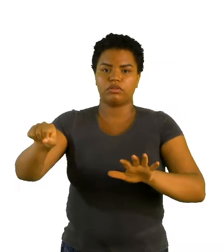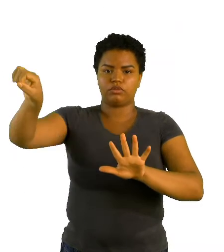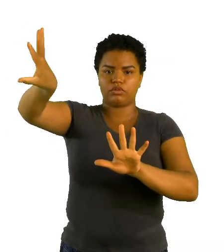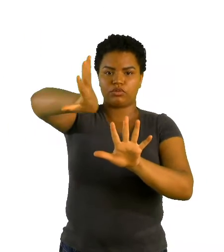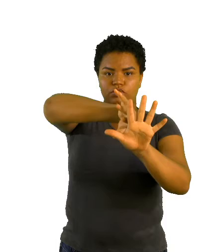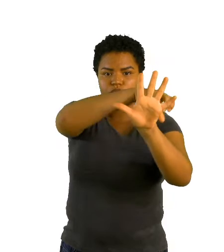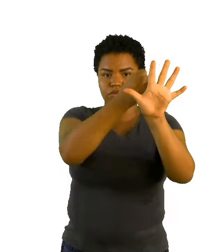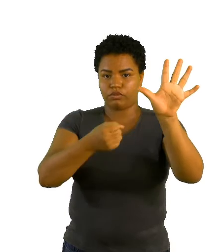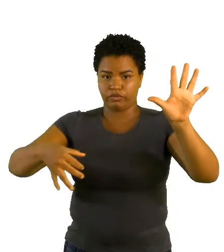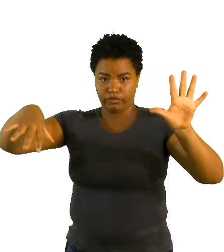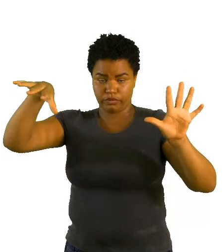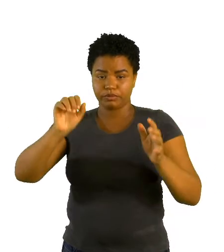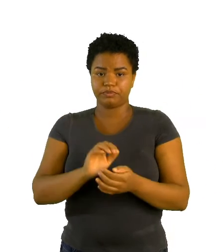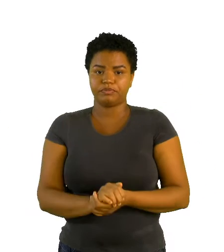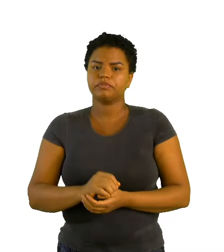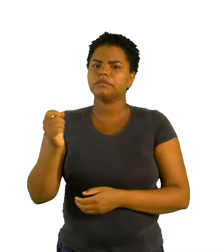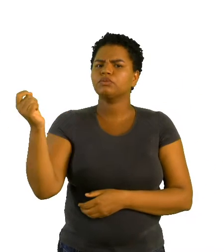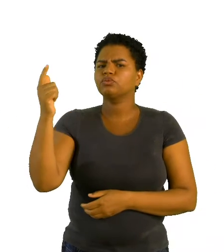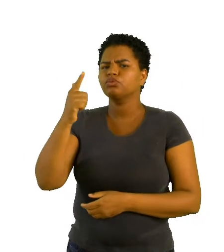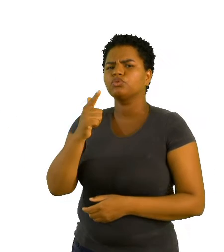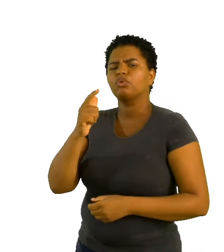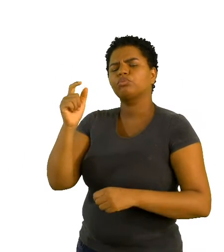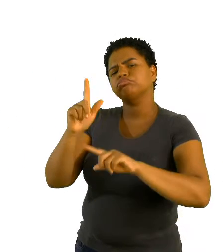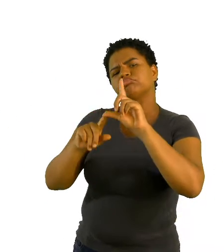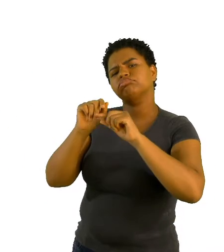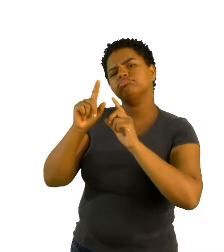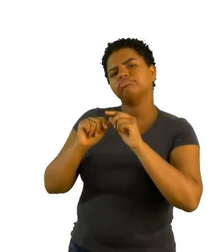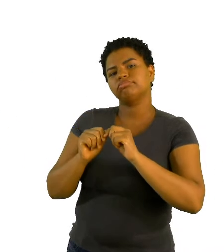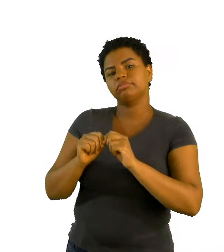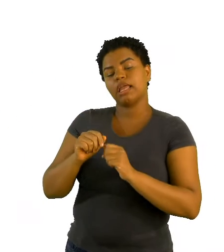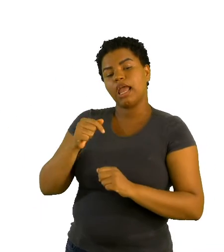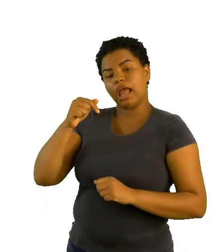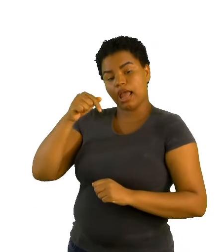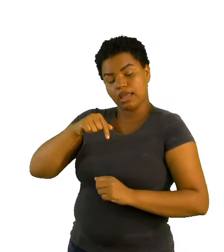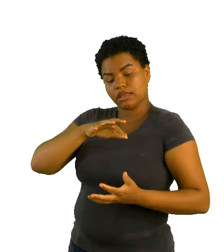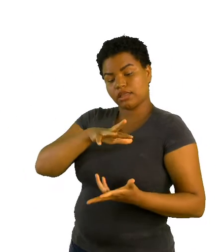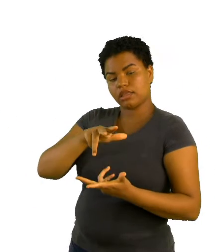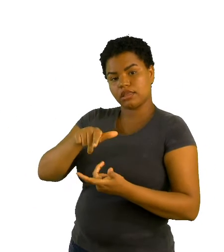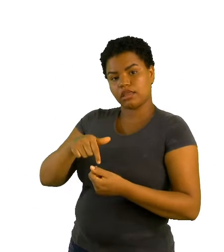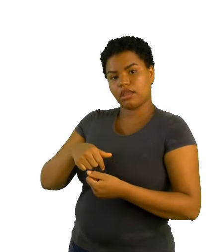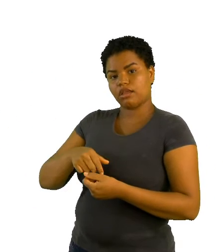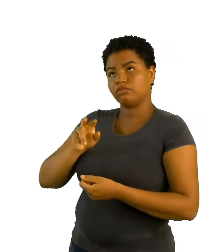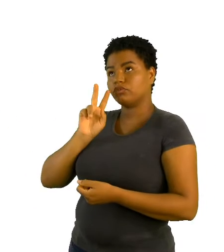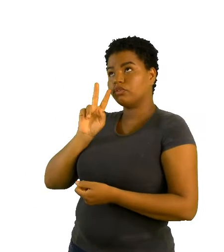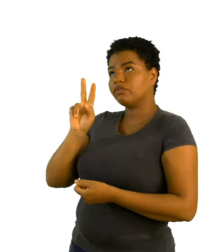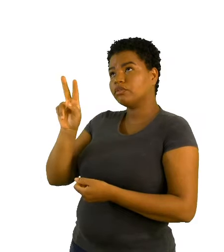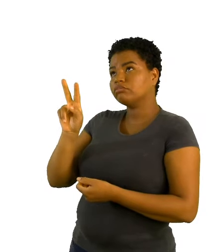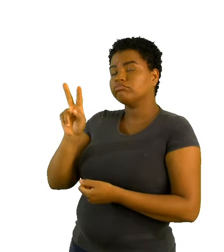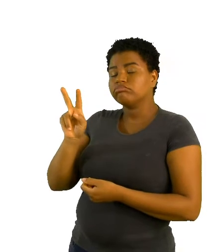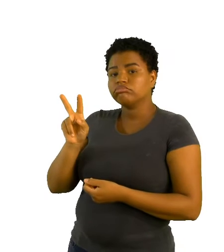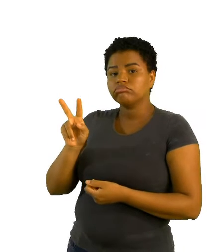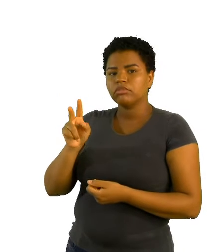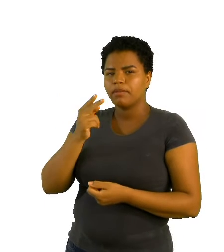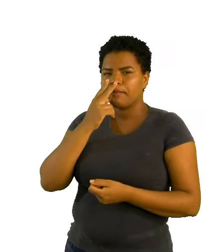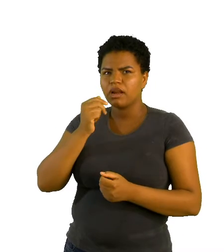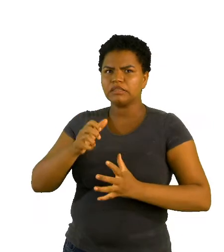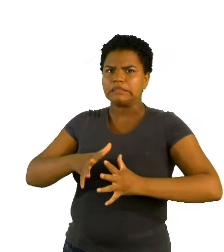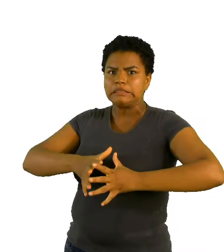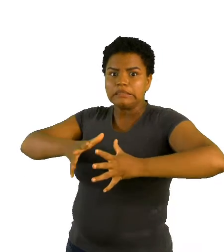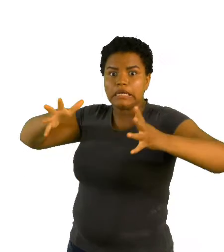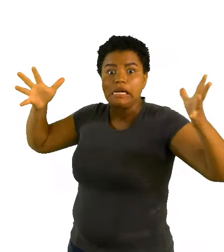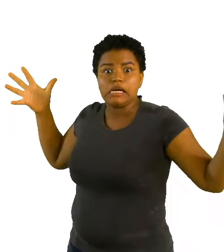Sol, ele é a nossa estrela. Aqui da Terra para nós, ele parece ter um tamanho absurdamente